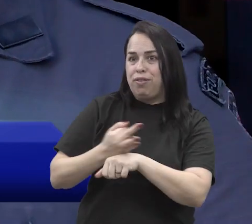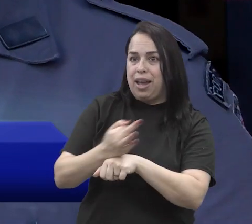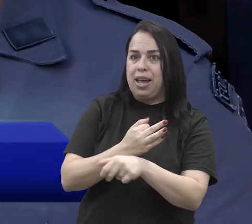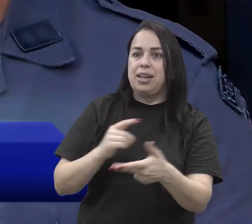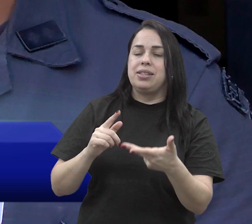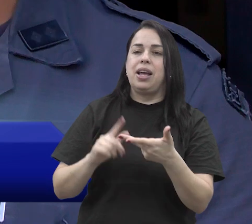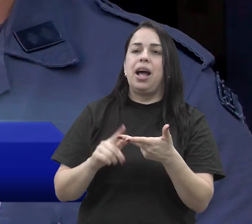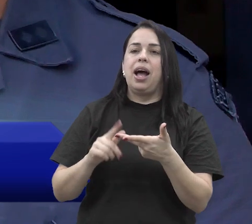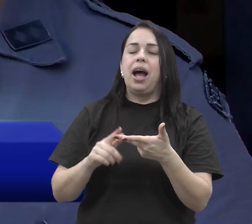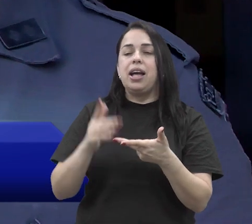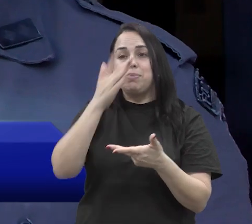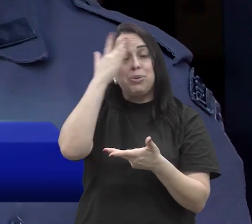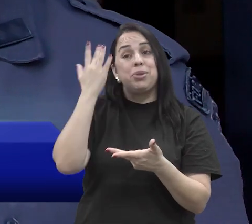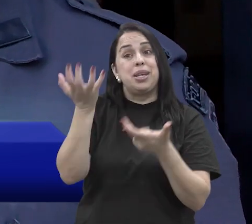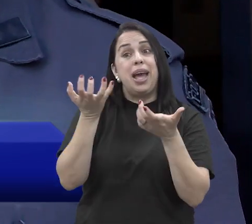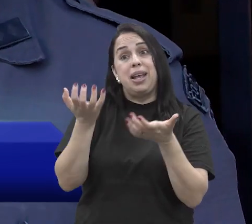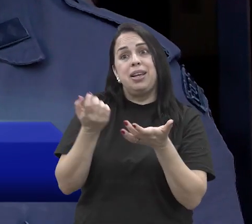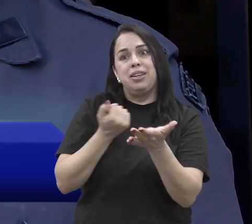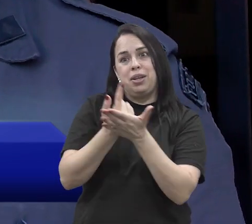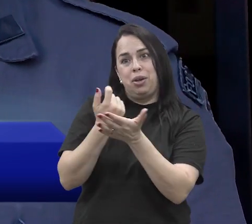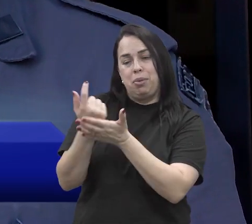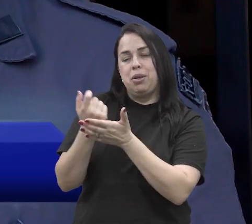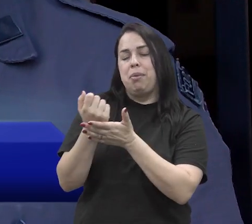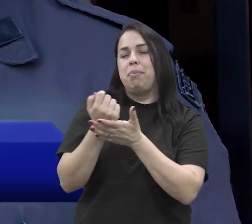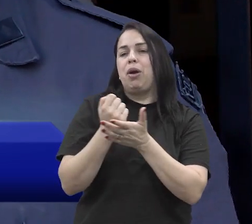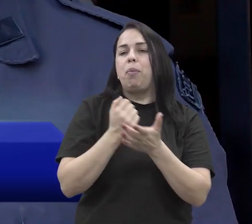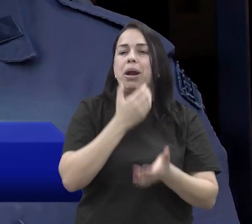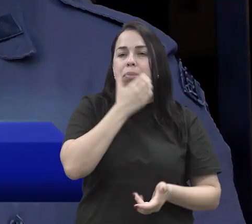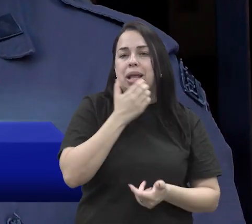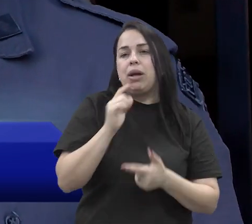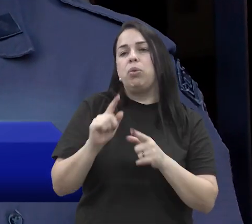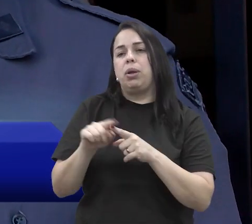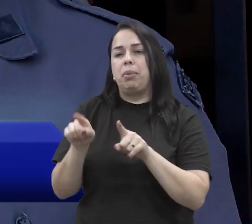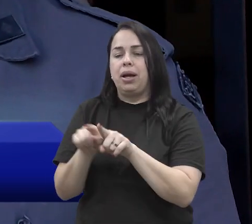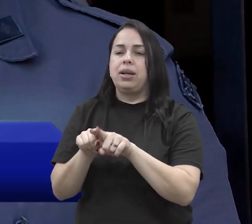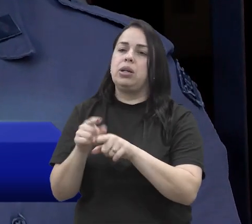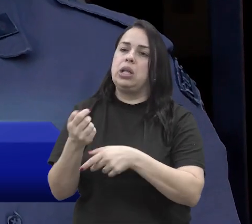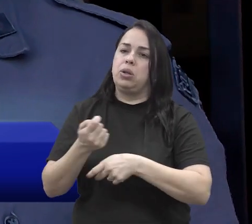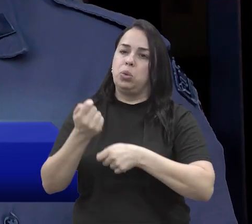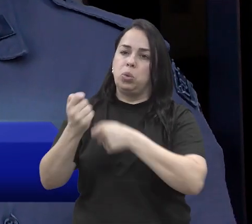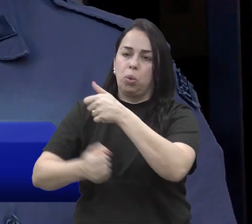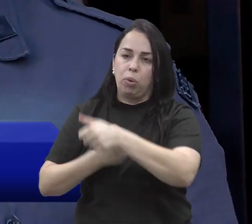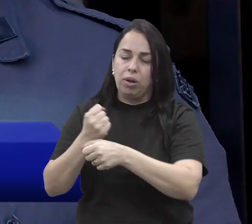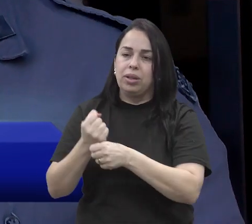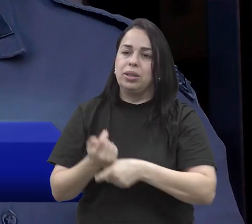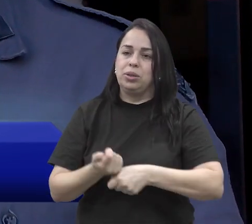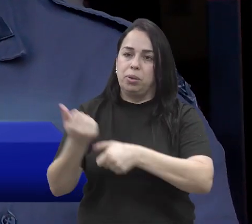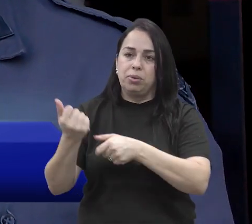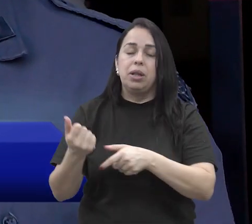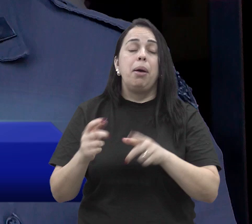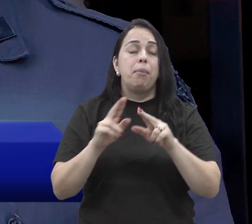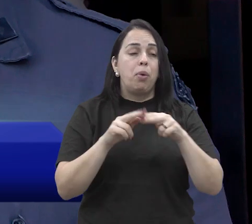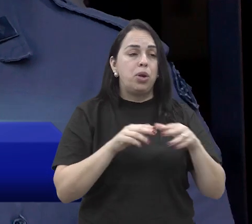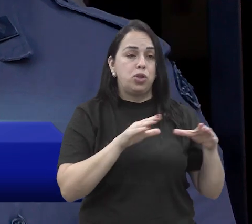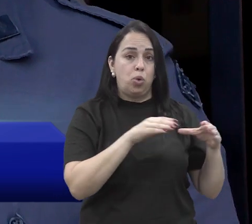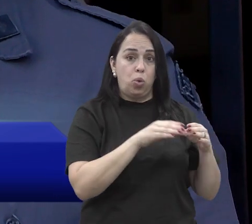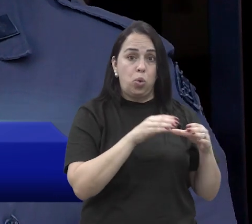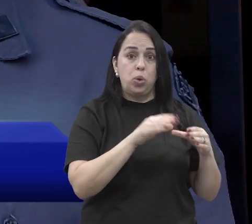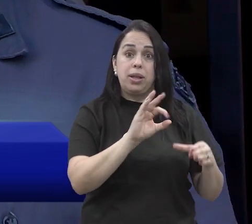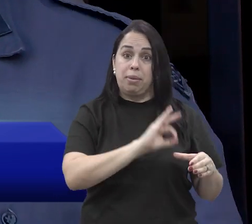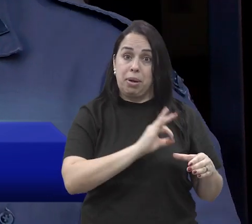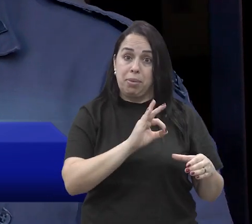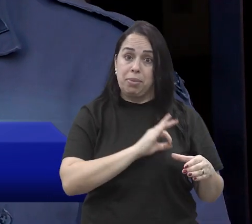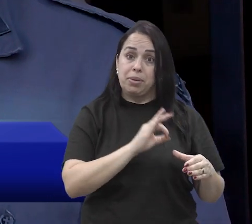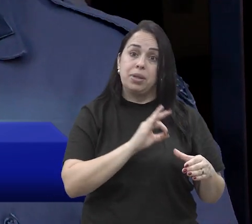ruas buscando fazer as compras de fim de ano, né, compras de Natal e Ano Novo. Então, com isso, a Polícia Militar, todas as unidades, de acordo com